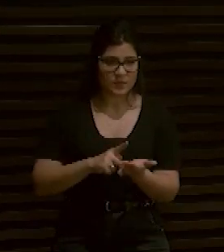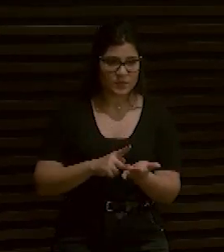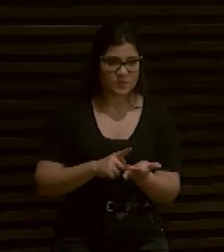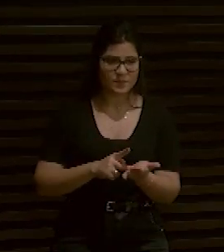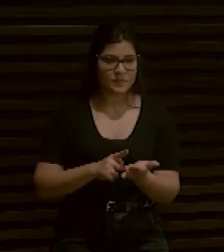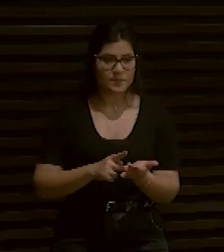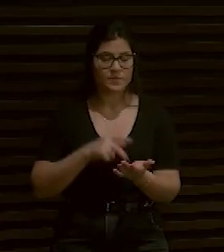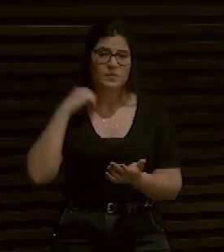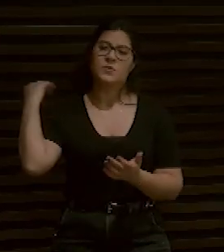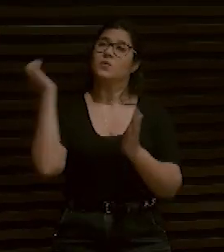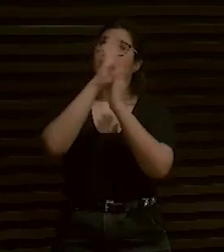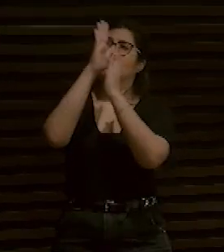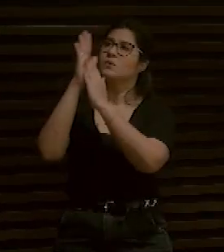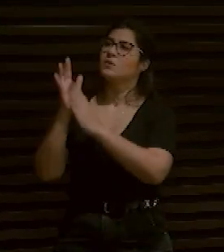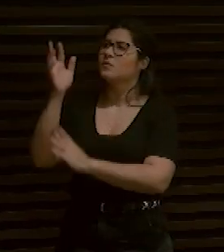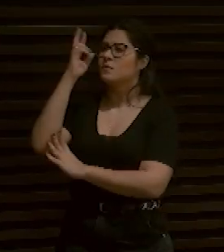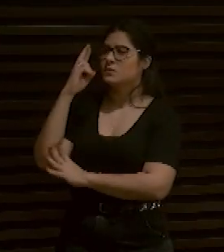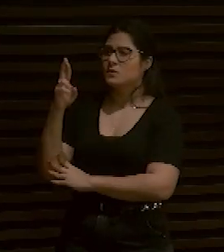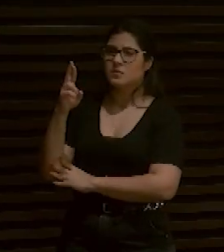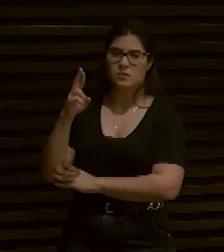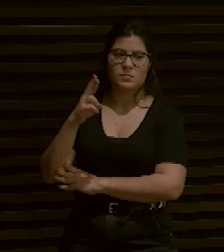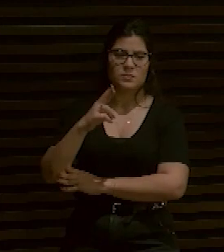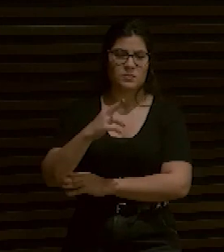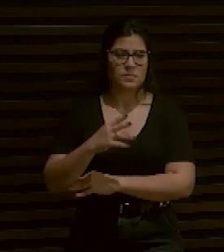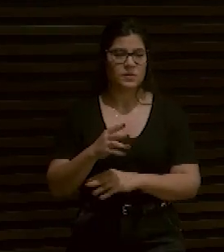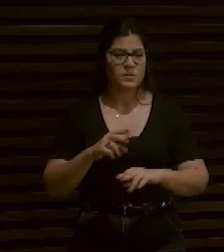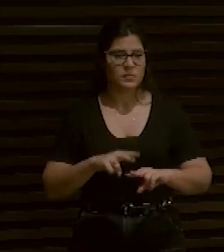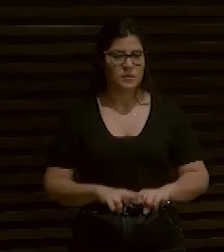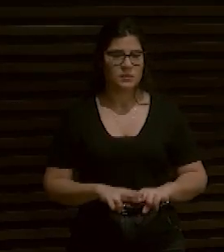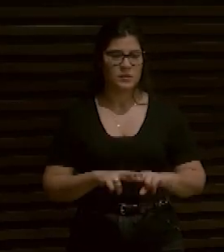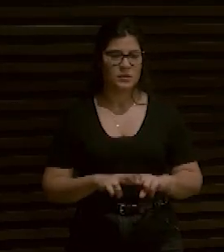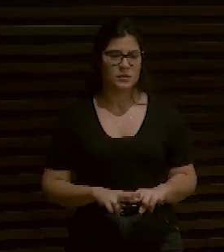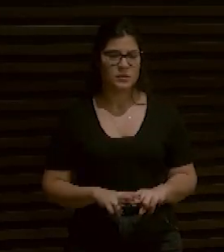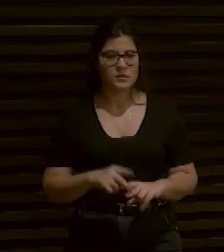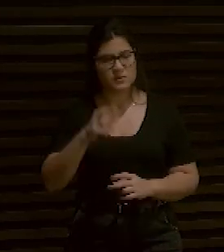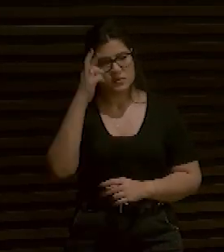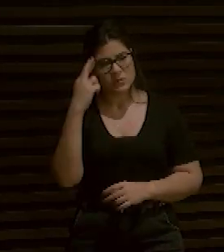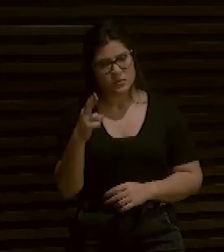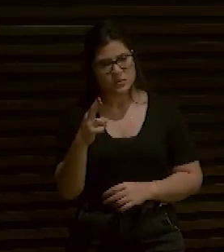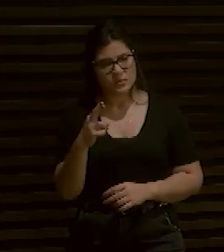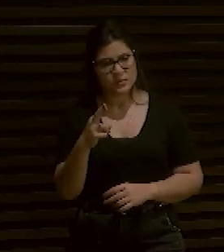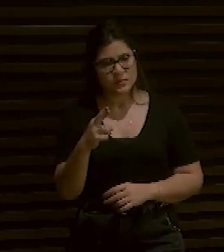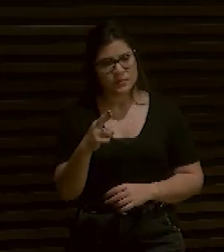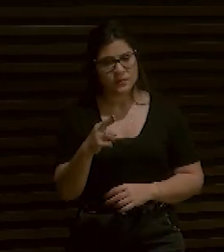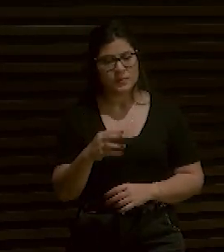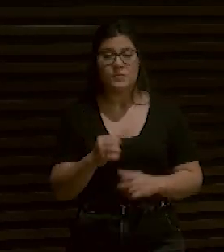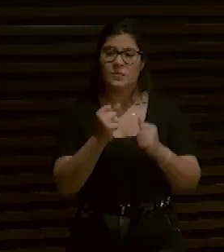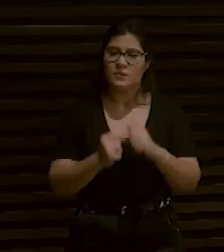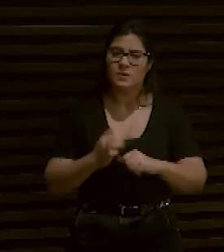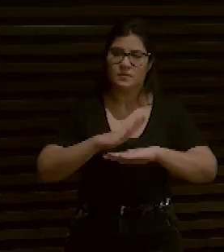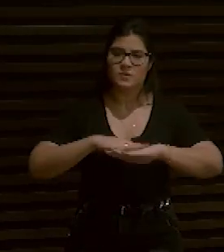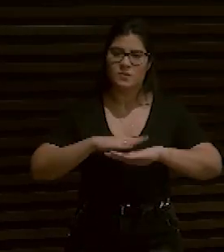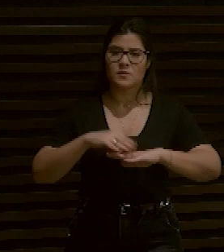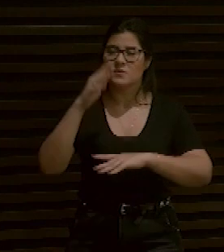longanimidade dele. Se não fosse por ela, não estaríamos nós aqui 2000 anos depois, podendo chamar o Senhor de